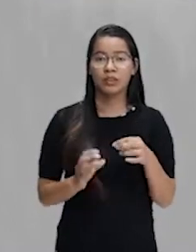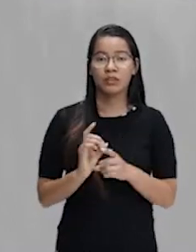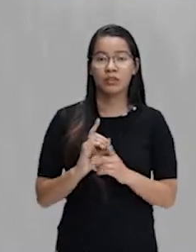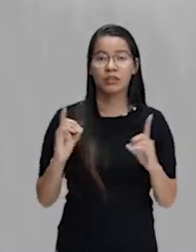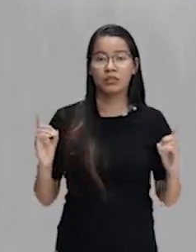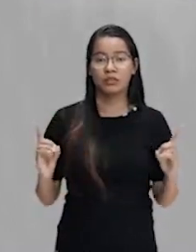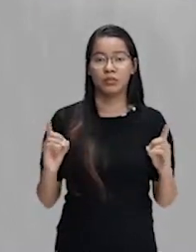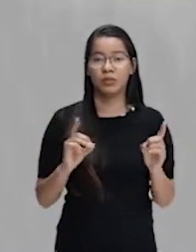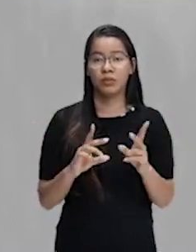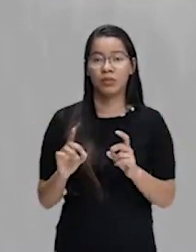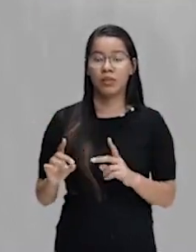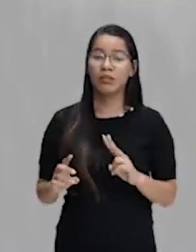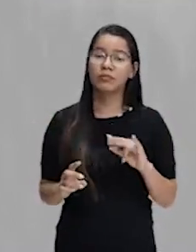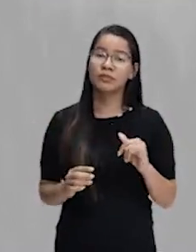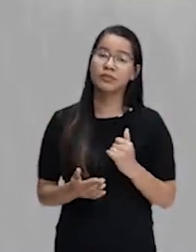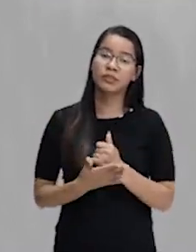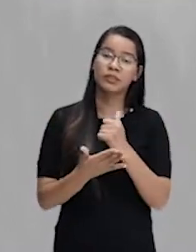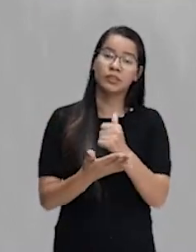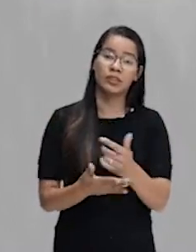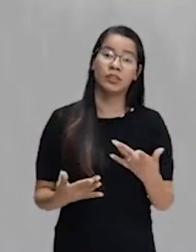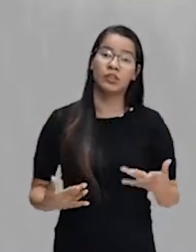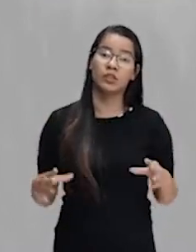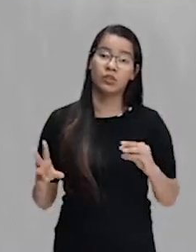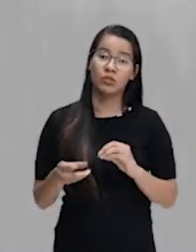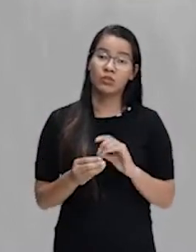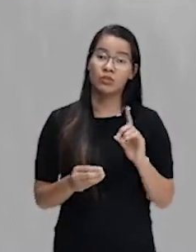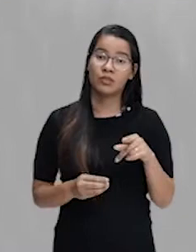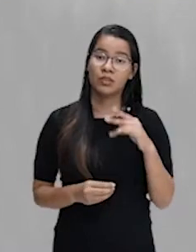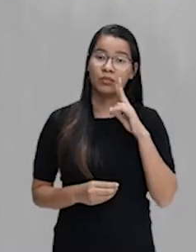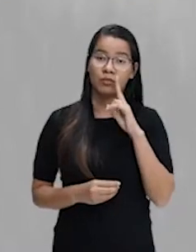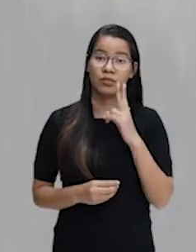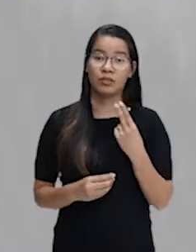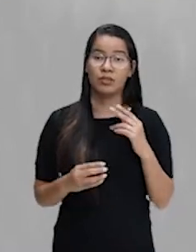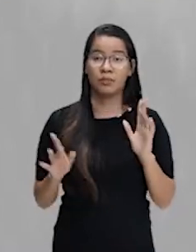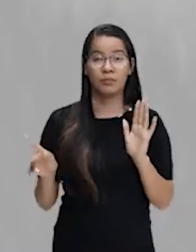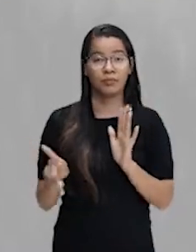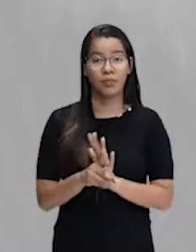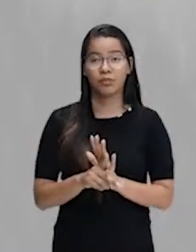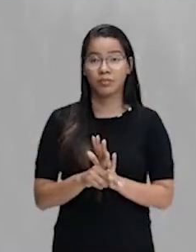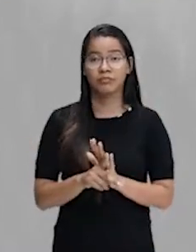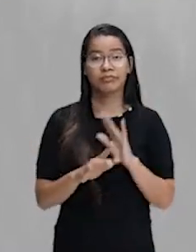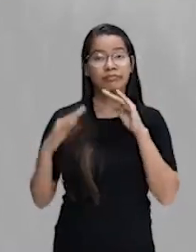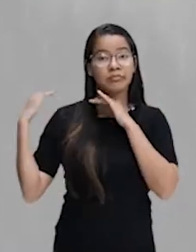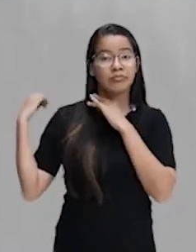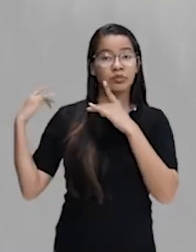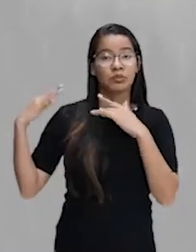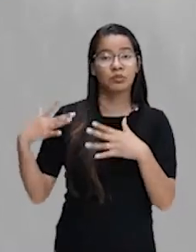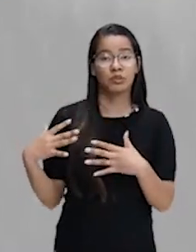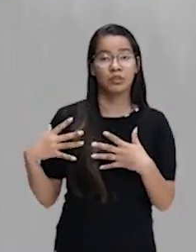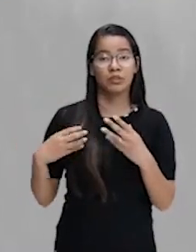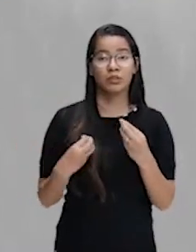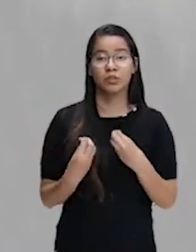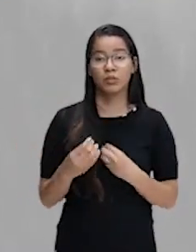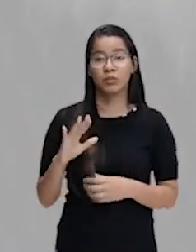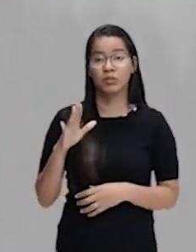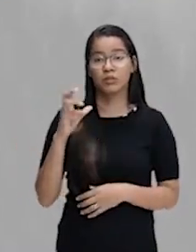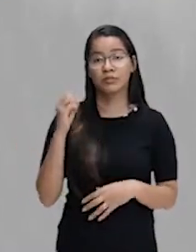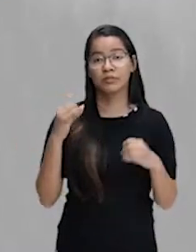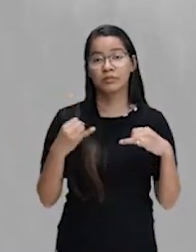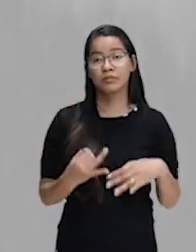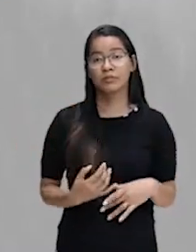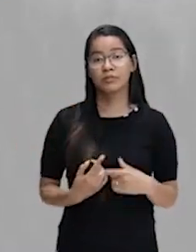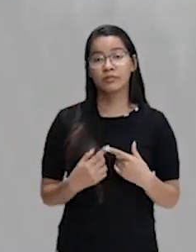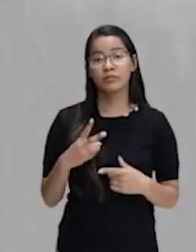comercial favorece. Inclusive, isso é muito fortalecido pelas próprias cruzadas, como nós falamos agora. Porque as cruzadas elas vão